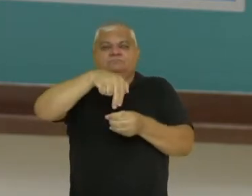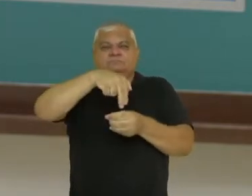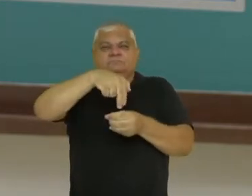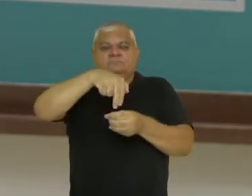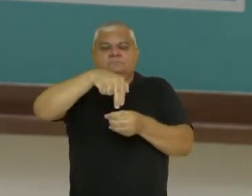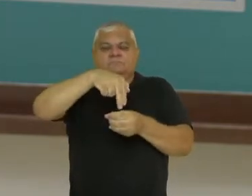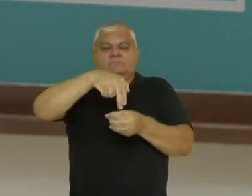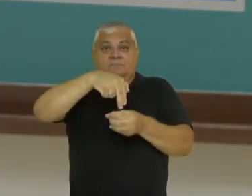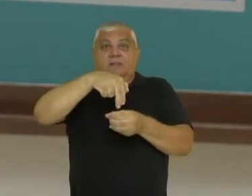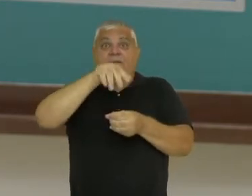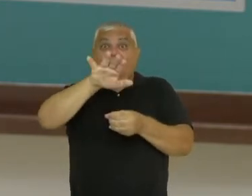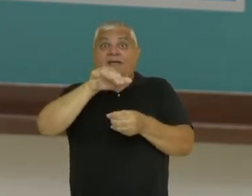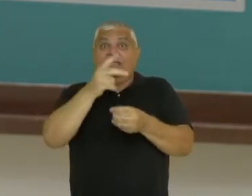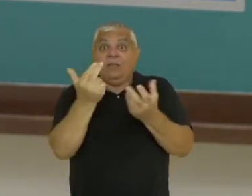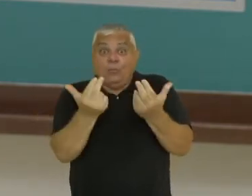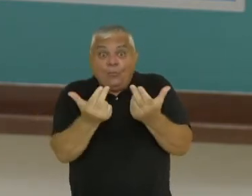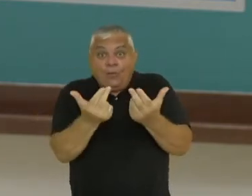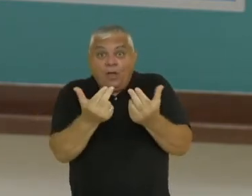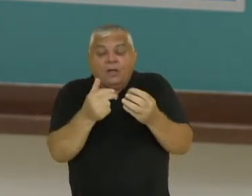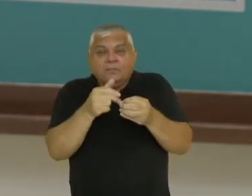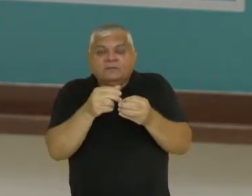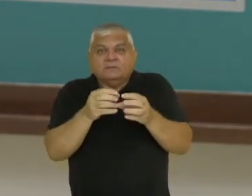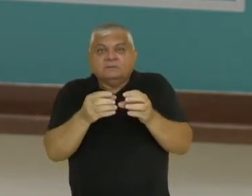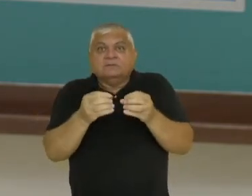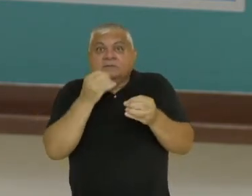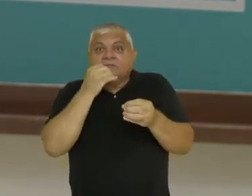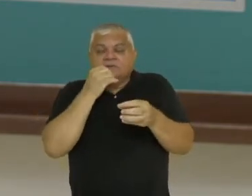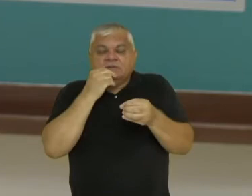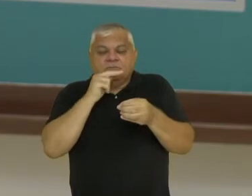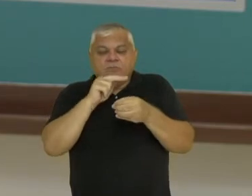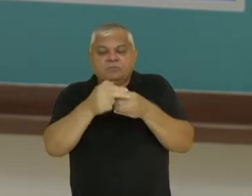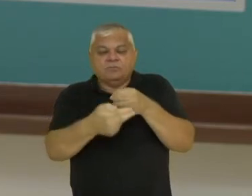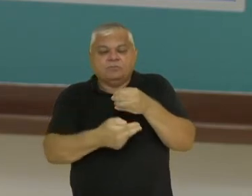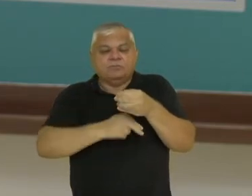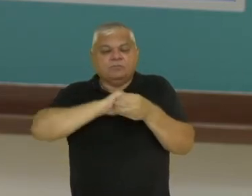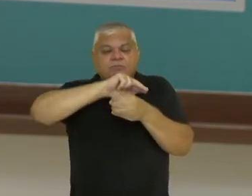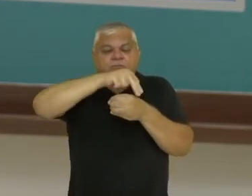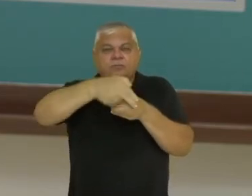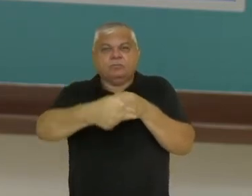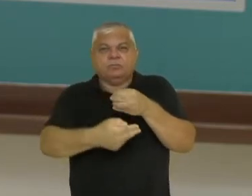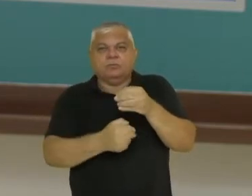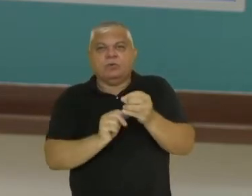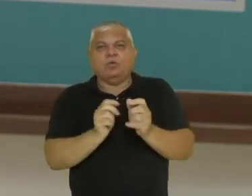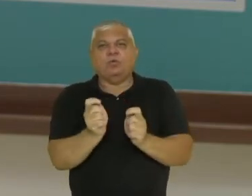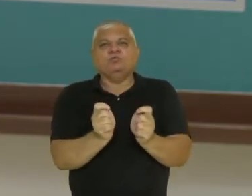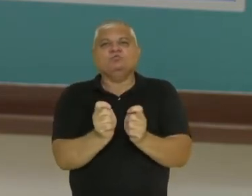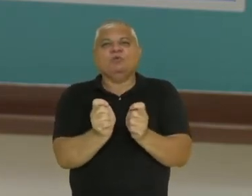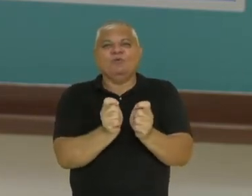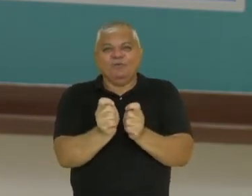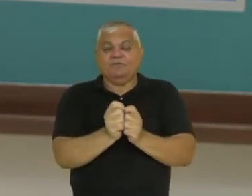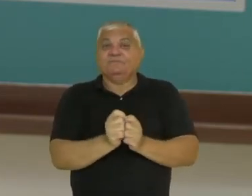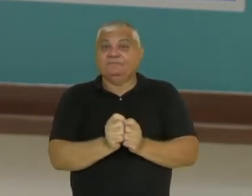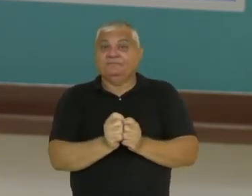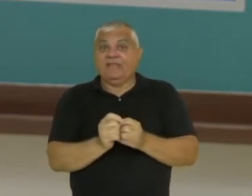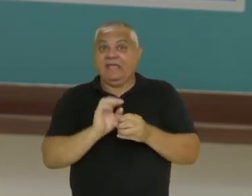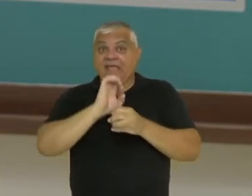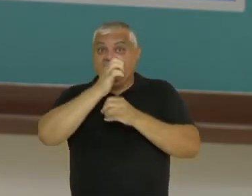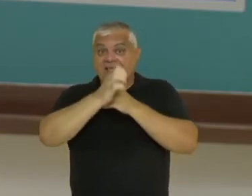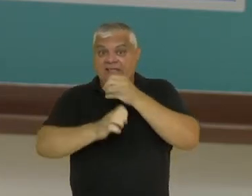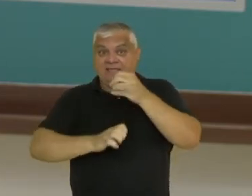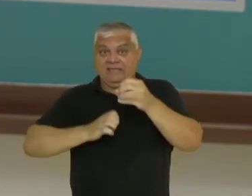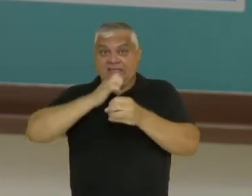semelhantes, né, eles vão ter o processo aí de repulsão e os nêutrons estão lá para controlar tudo isso. Já os elétrons, que têm